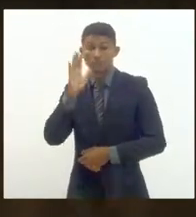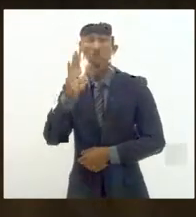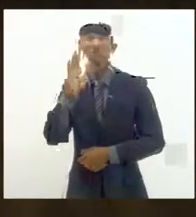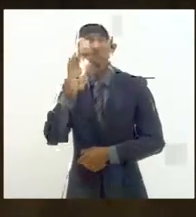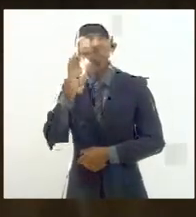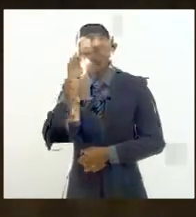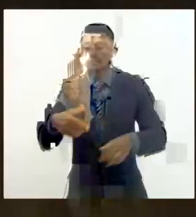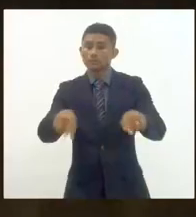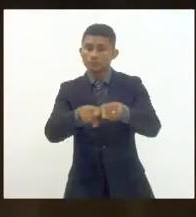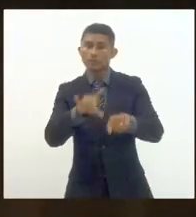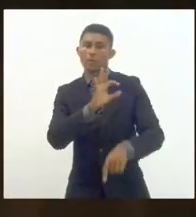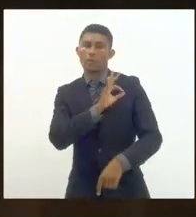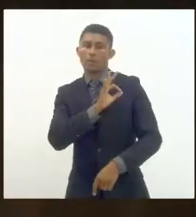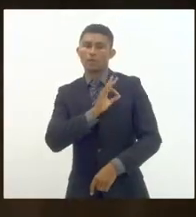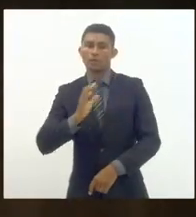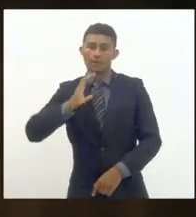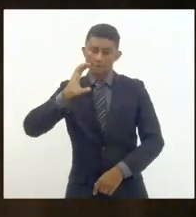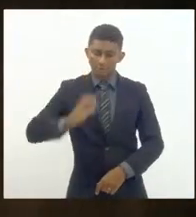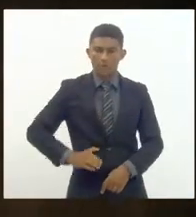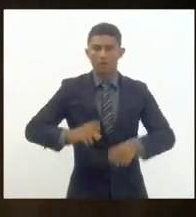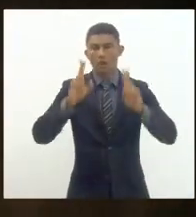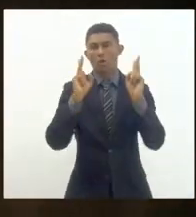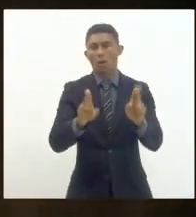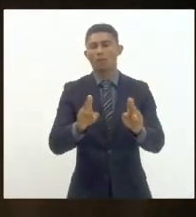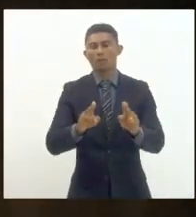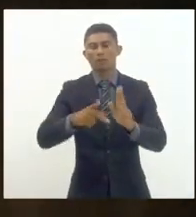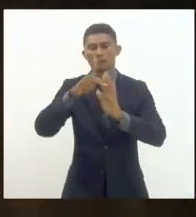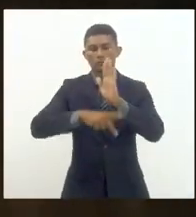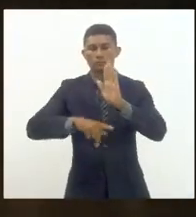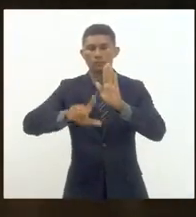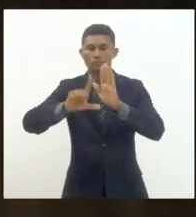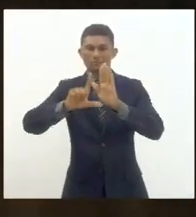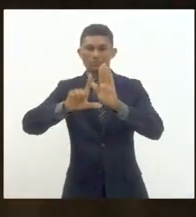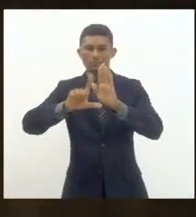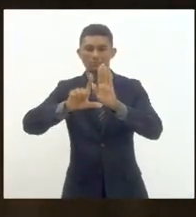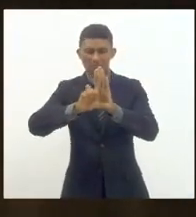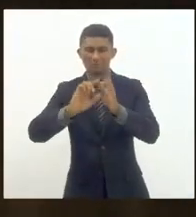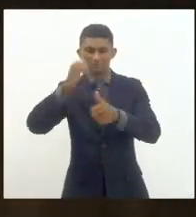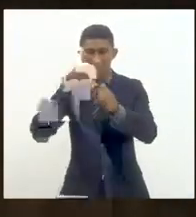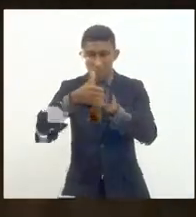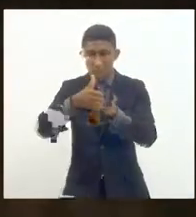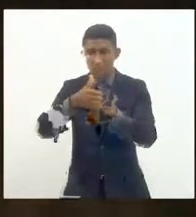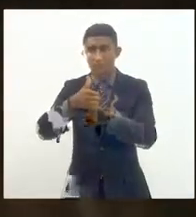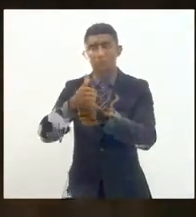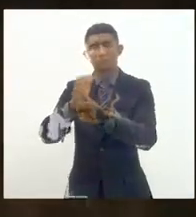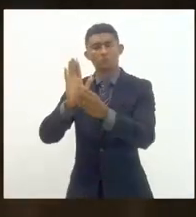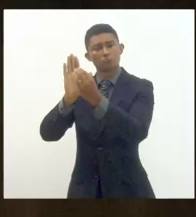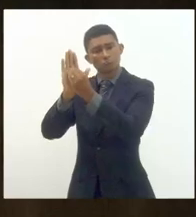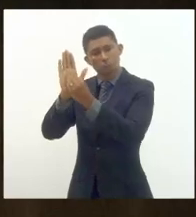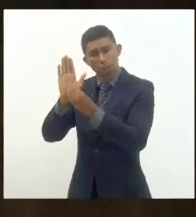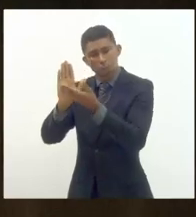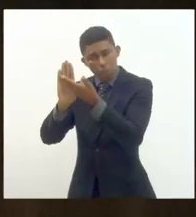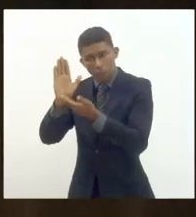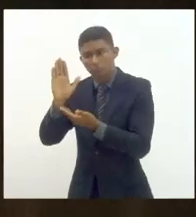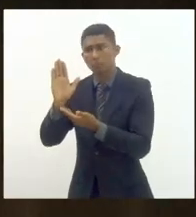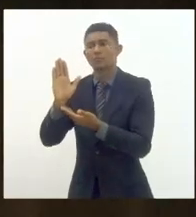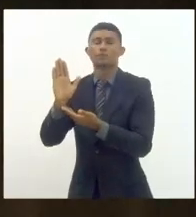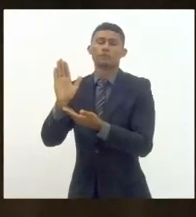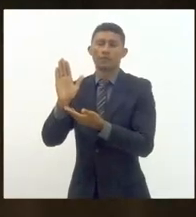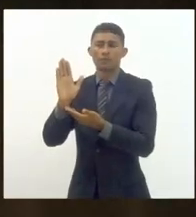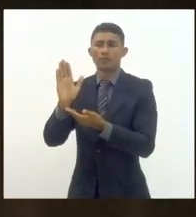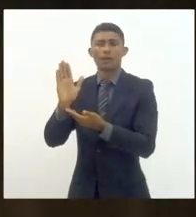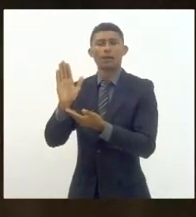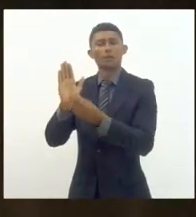que nós fizemos na Polícia Civil, o substitutivo, ele vem com as ressalvas que estão asseguradas as competências que são atinentes da